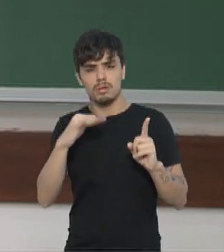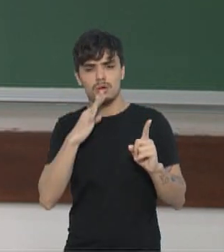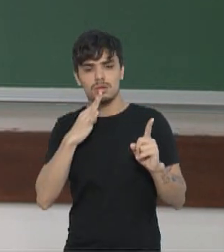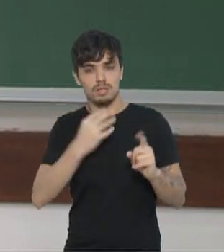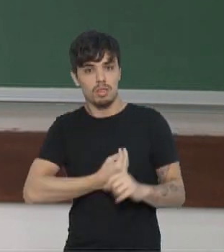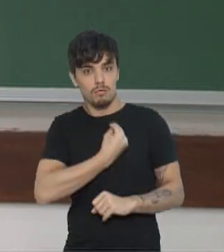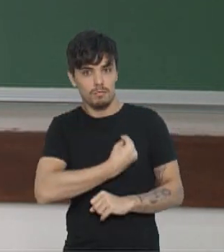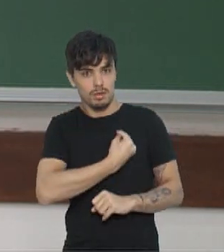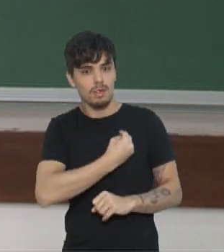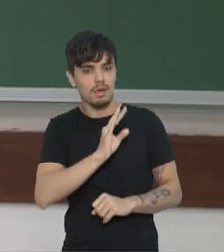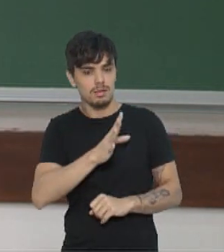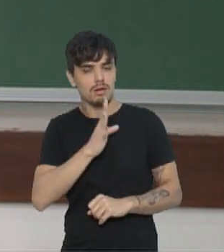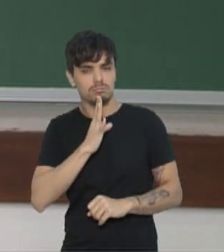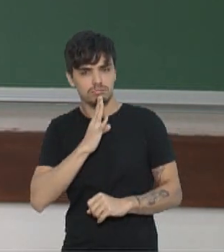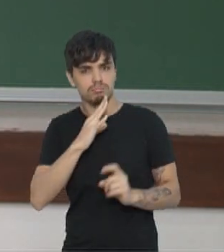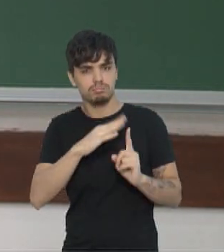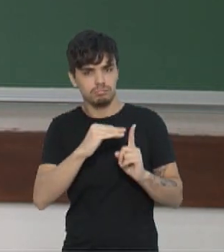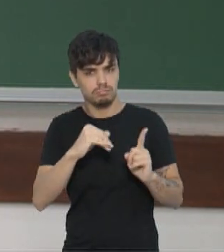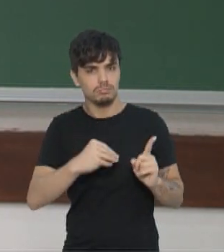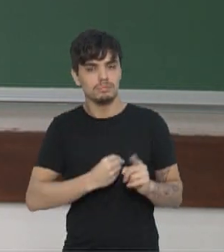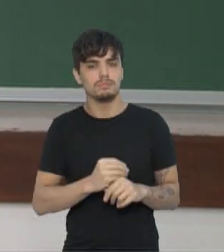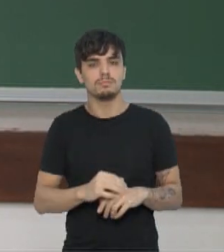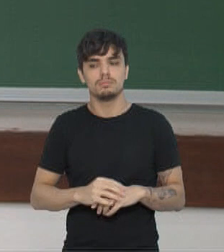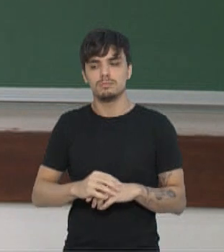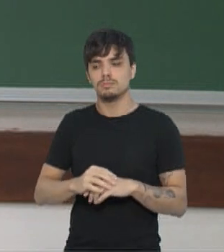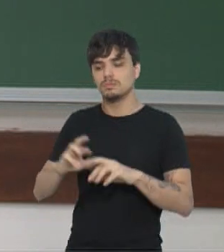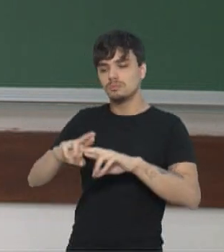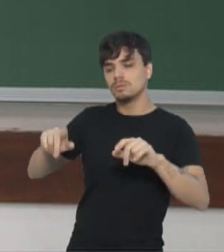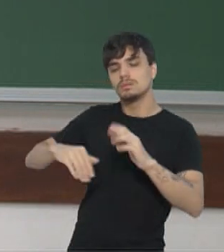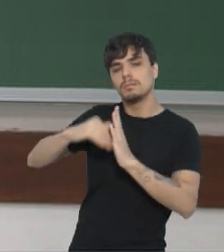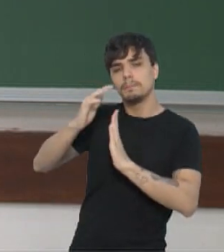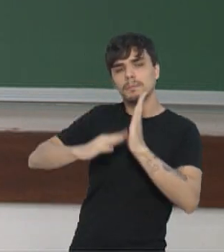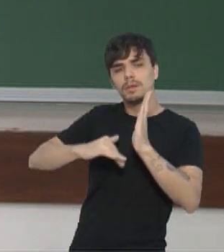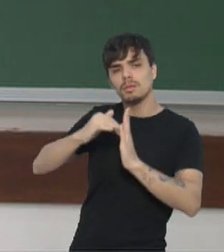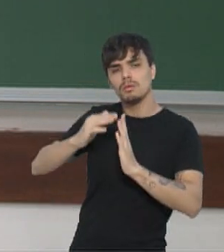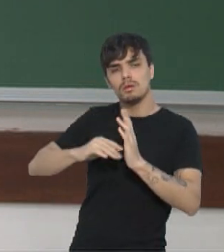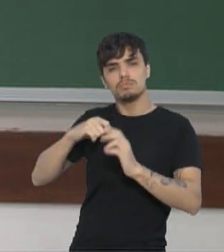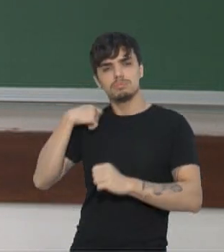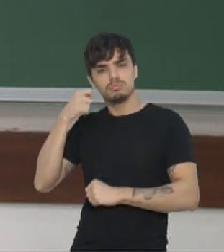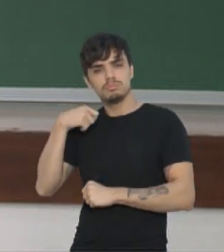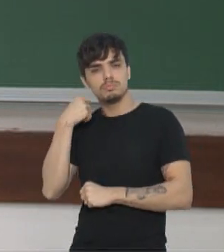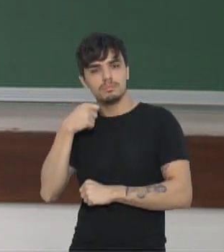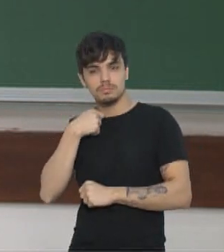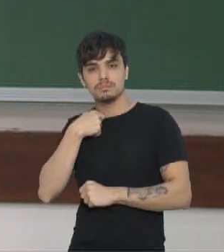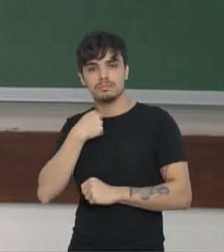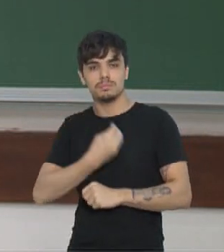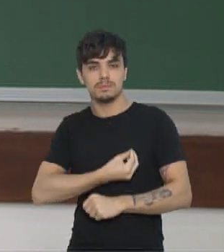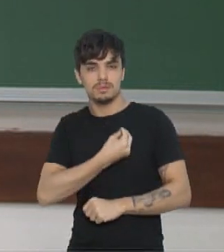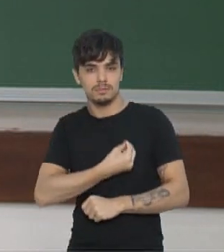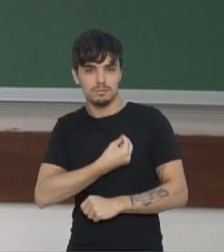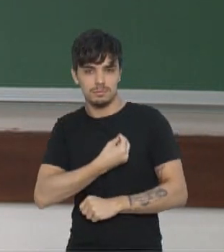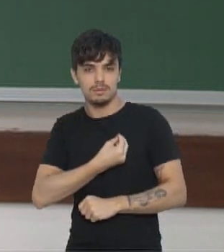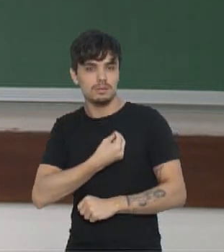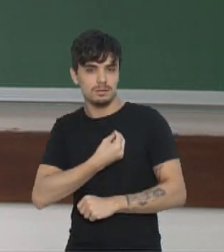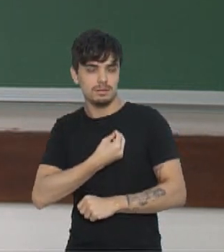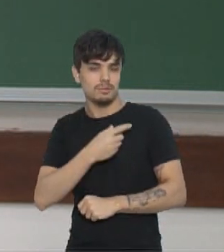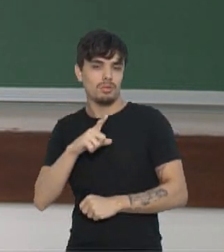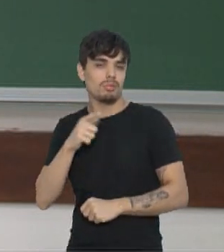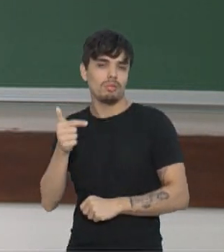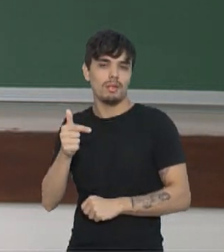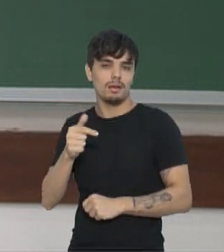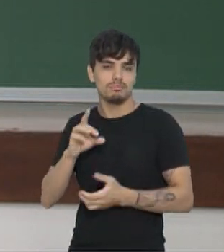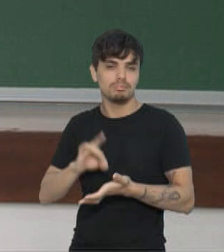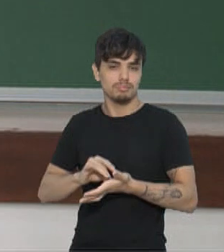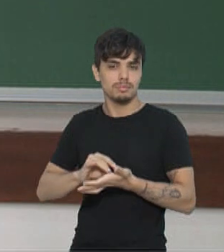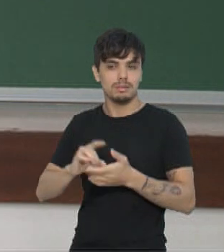Porque acontece muito isso, de vários cientistas, pintores, artistas, quando em vida não são considerados. Só depois que morre